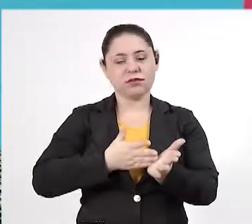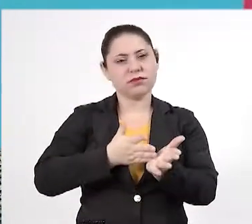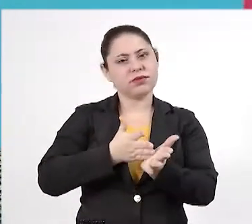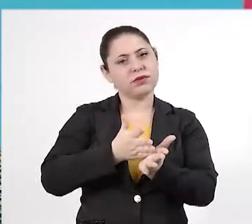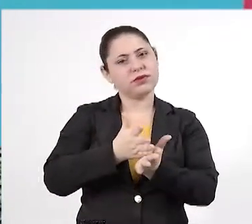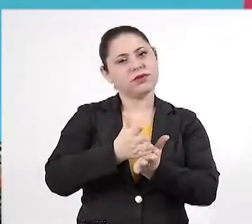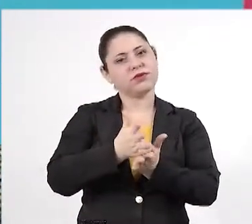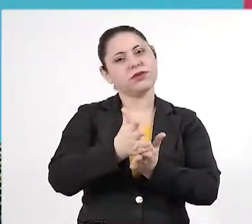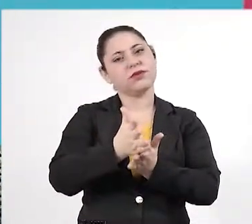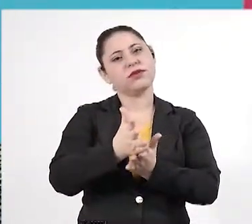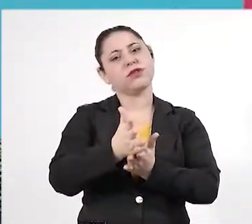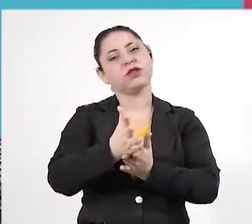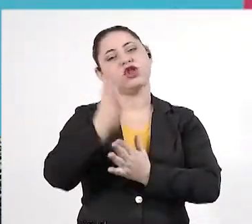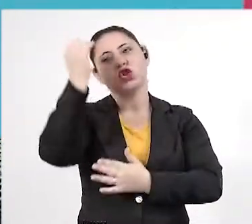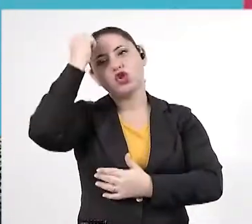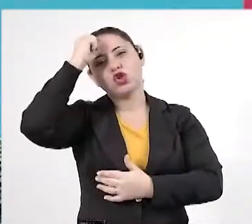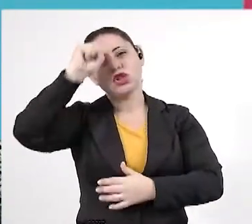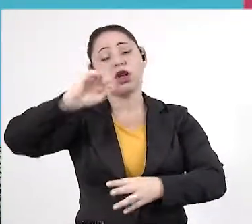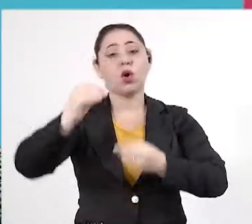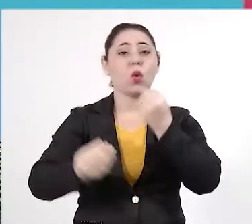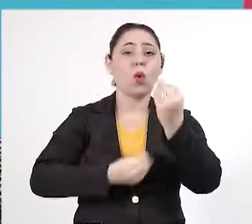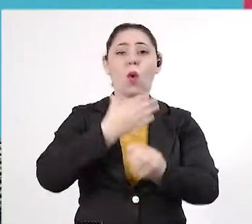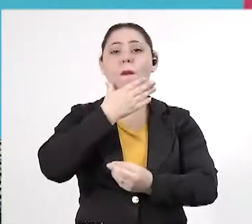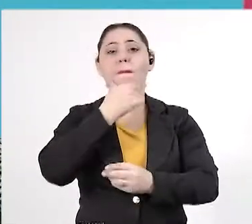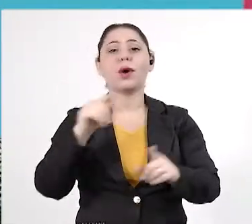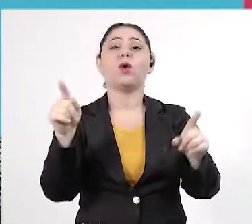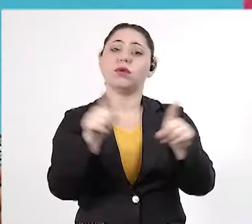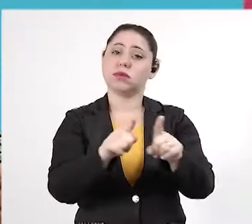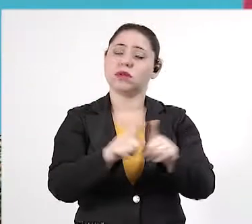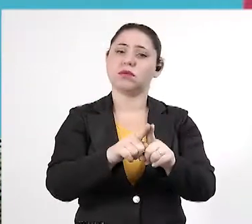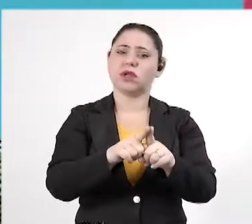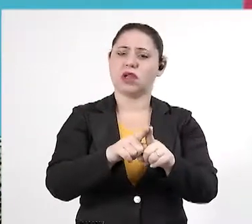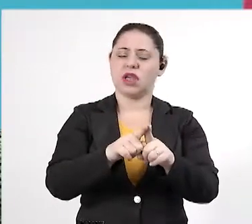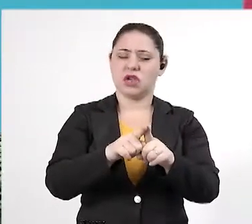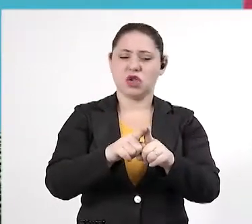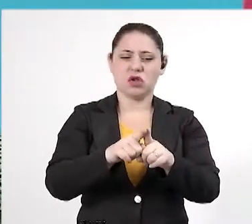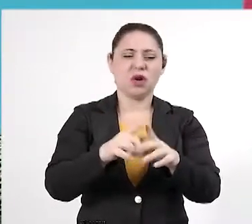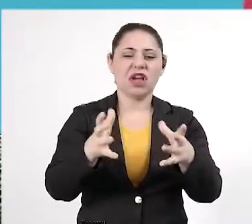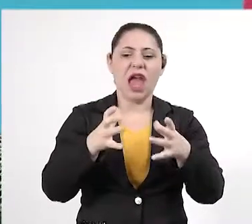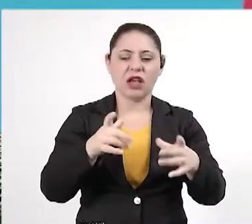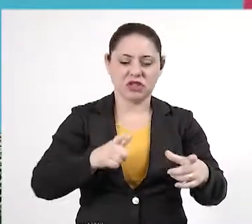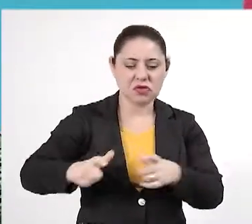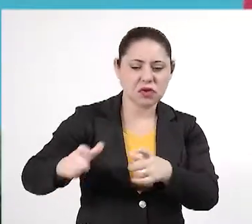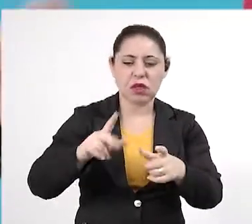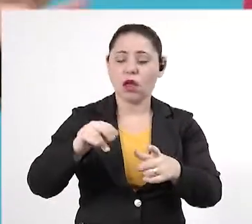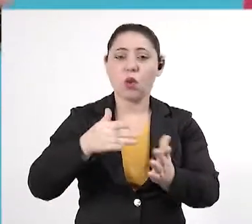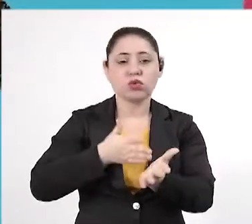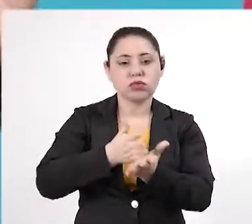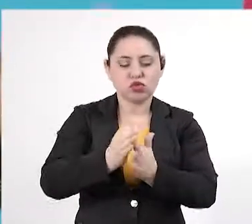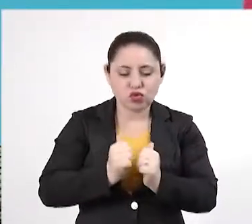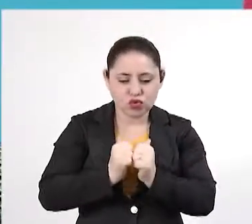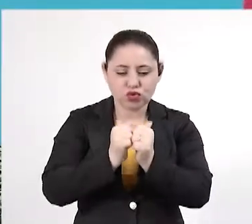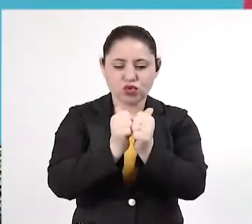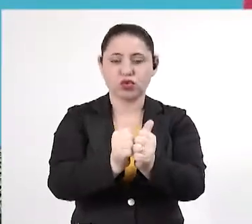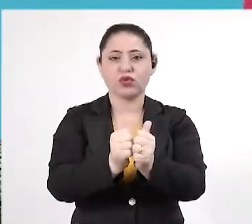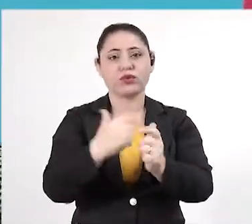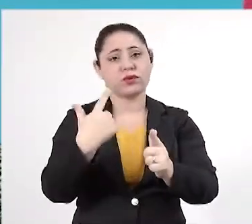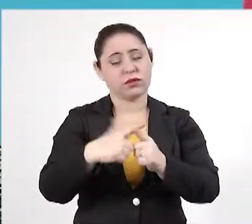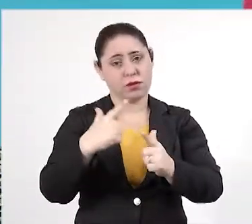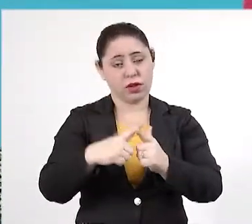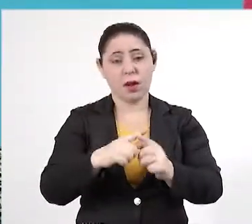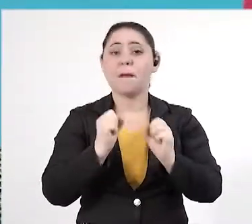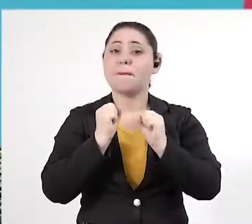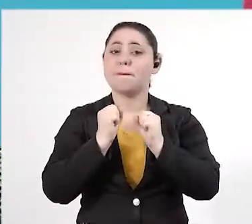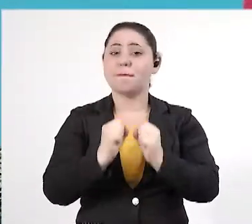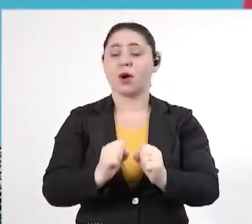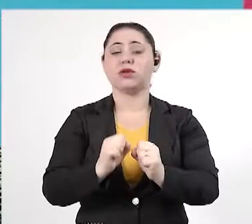vão caminhar com muito sucesso, assim como os homens, né? Nós não estamos disputando espaço, né? Nós queremos caminhar lado a lado, porque,